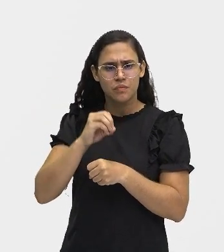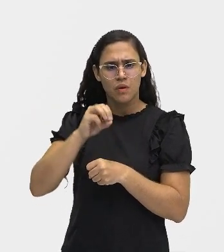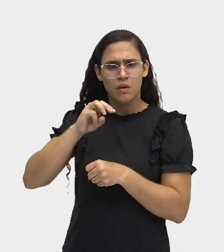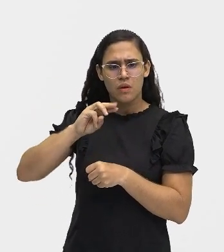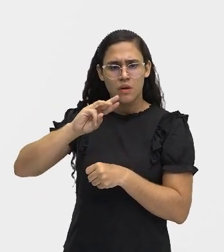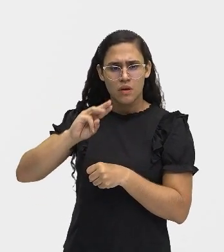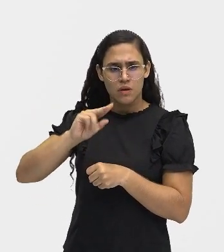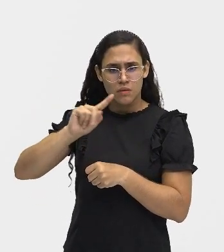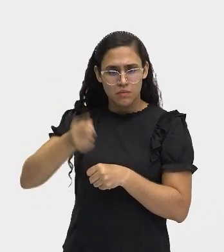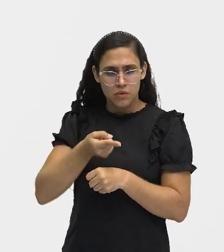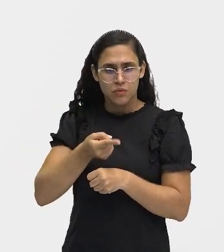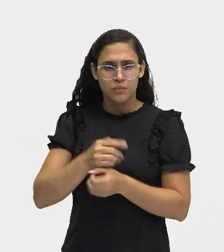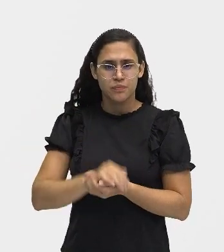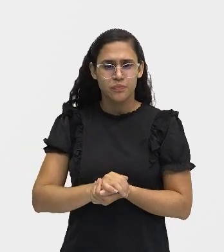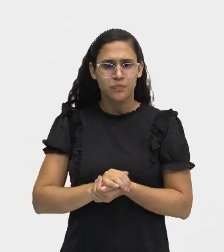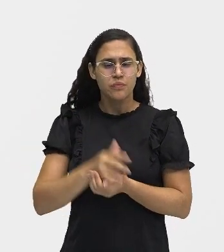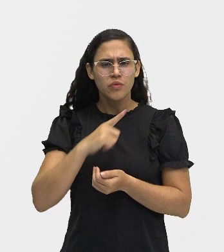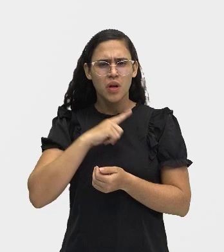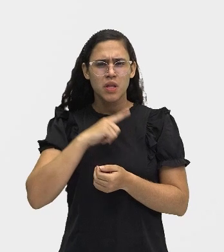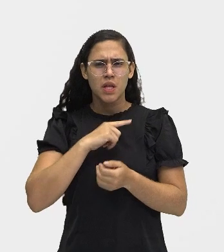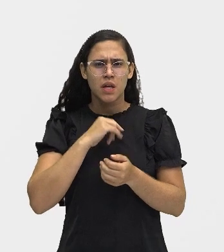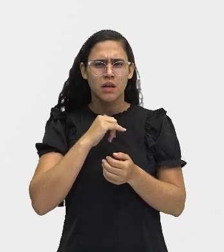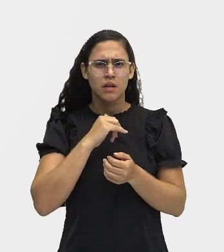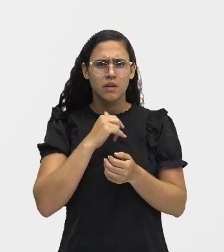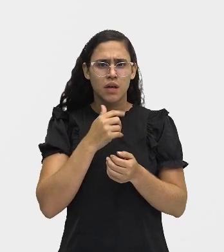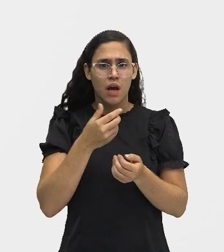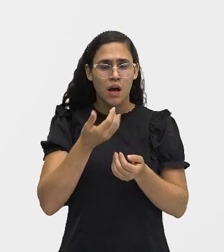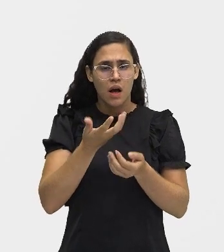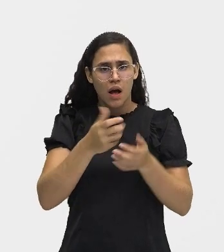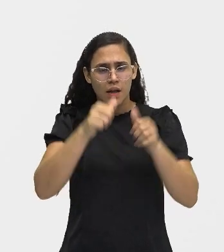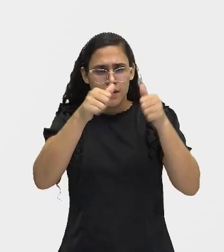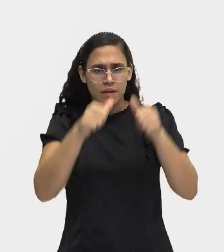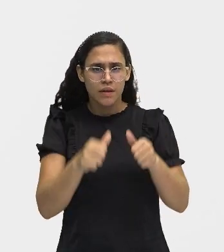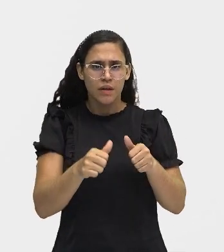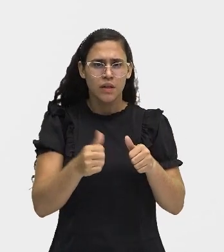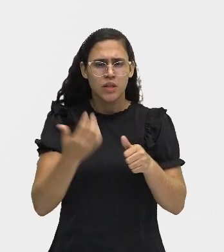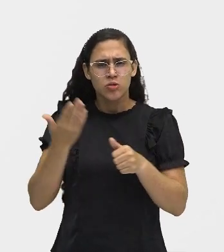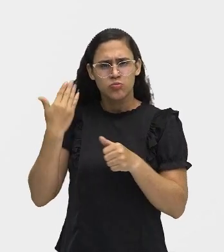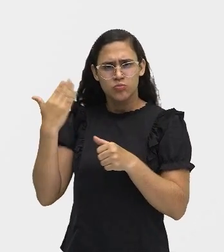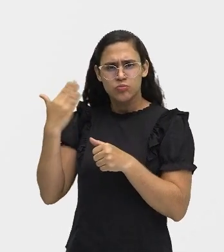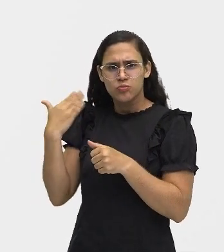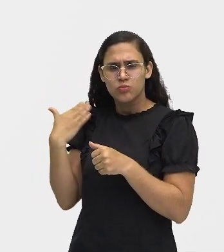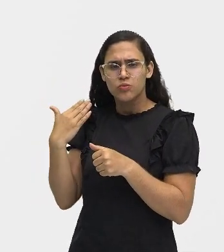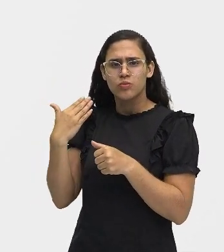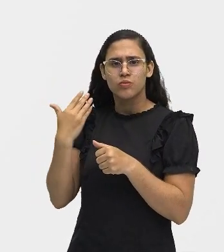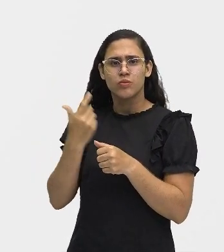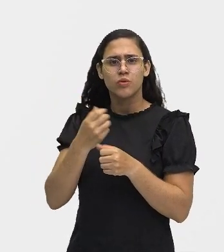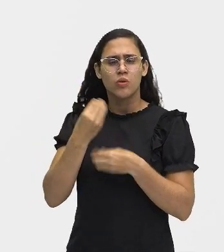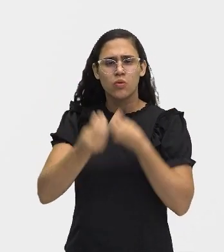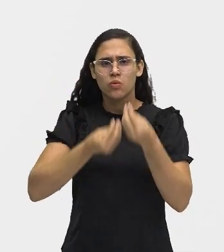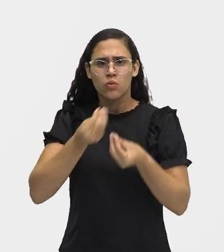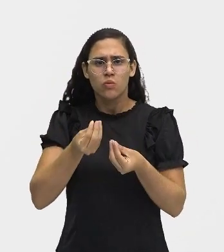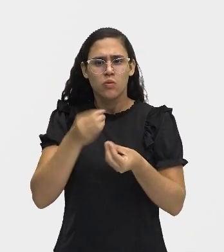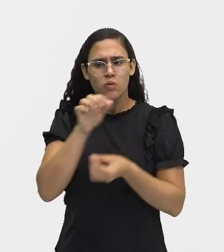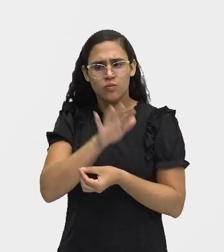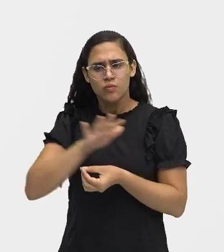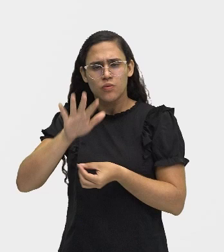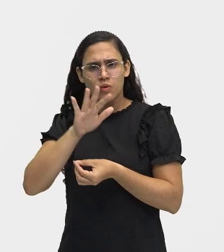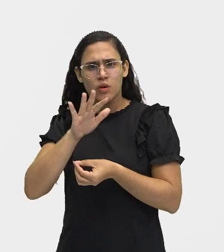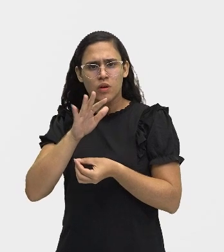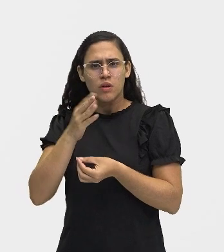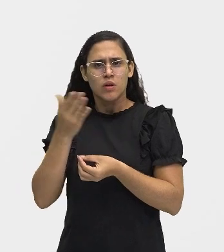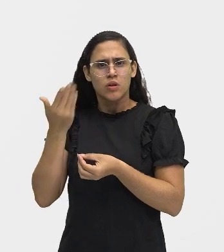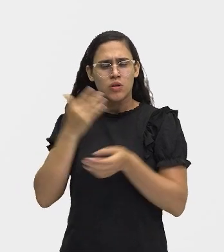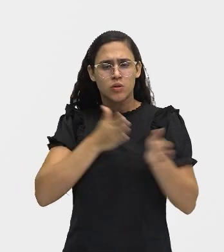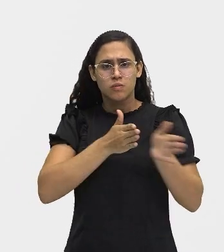fornecem importantes informações a respeito da vida nos tempos pretéritos e como era o ambiente em determinada